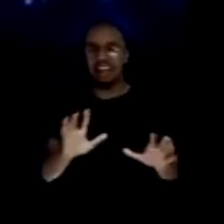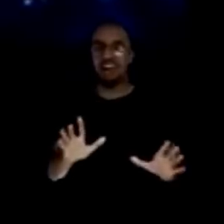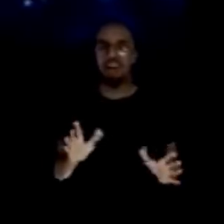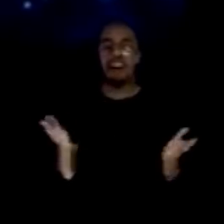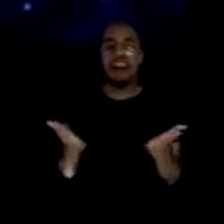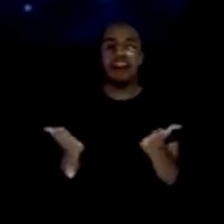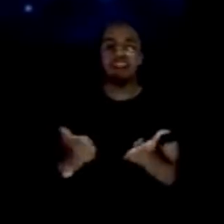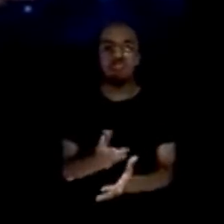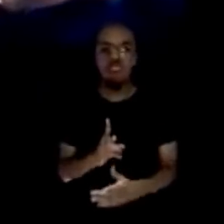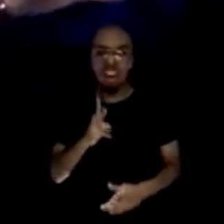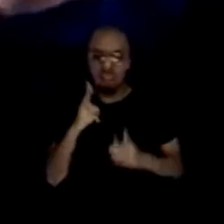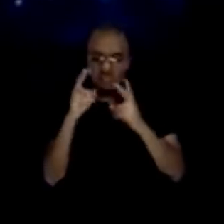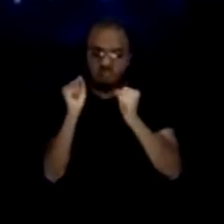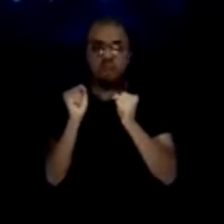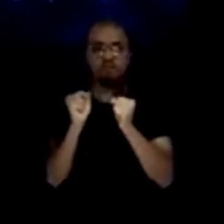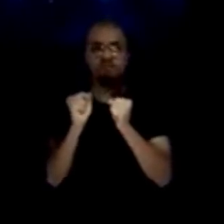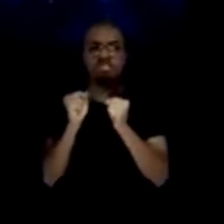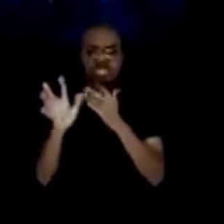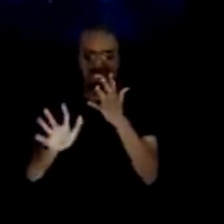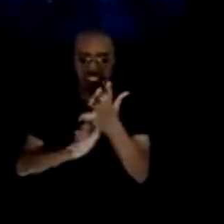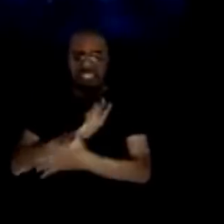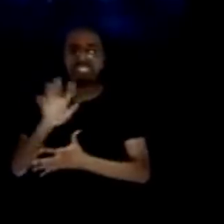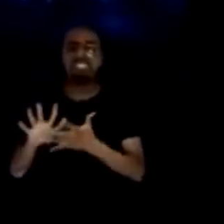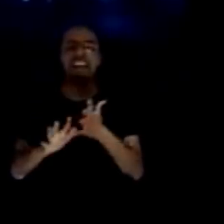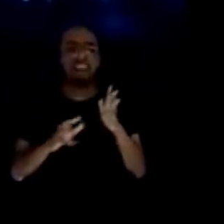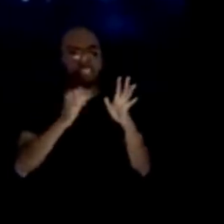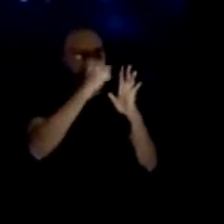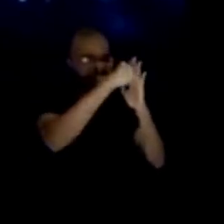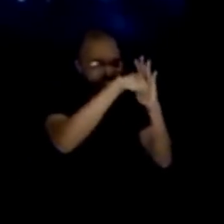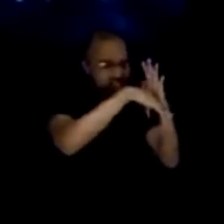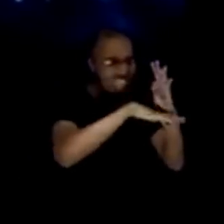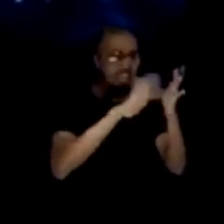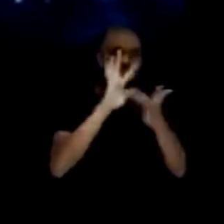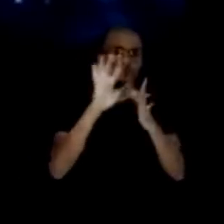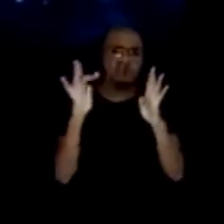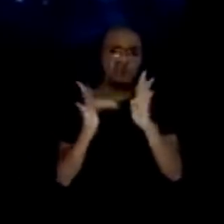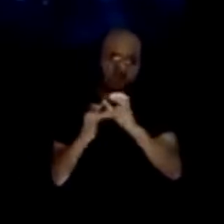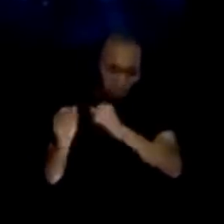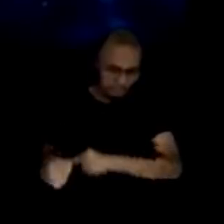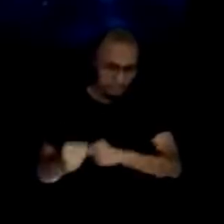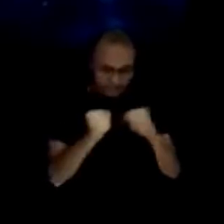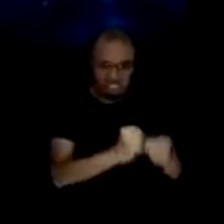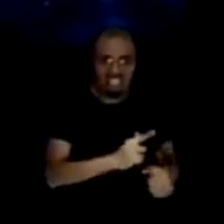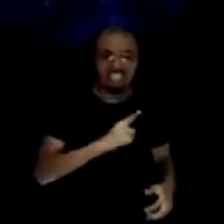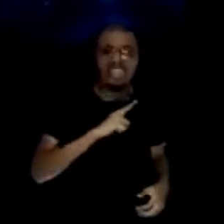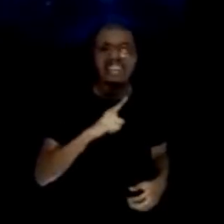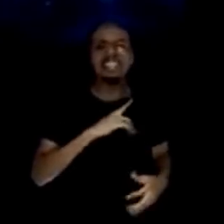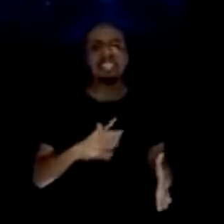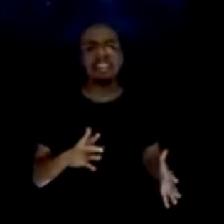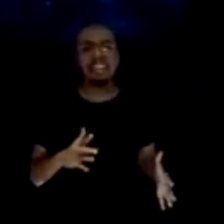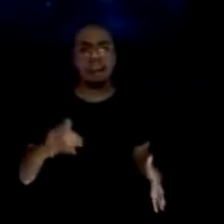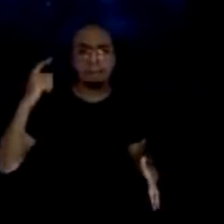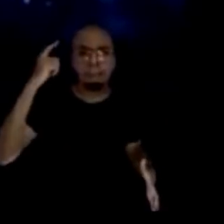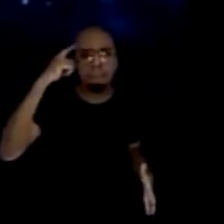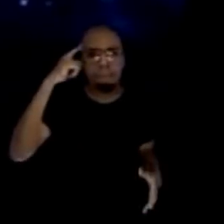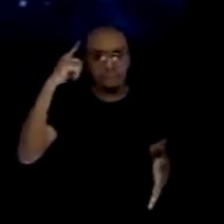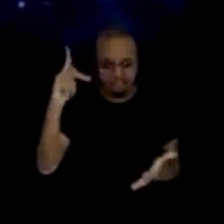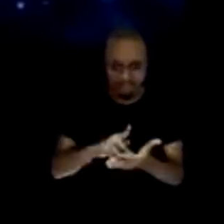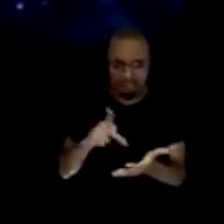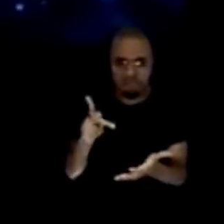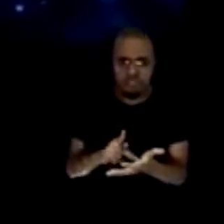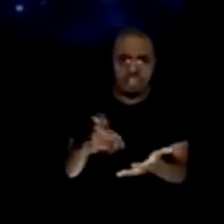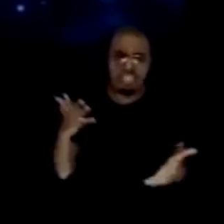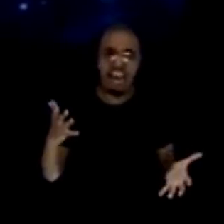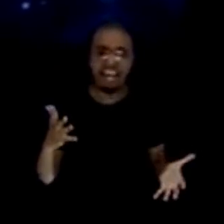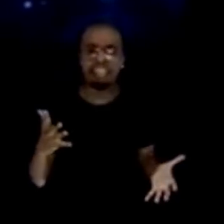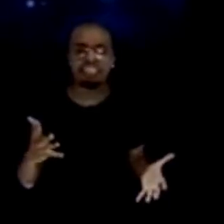ter boca aberta para dizer comigo: o sangue de Jesus tem poder. Vai dizendo: o sangue de Jesus tem poder. Mas fala com autoridade: o sangue de Jesus tem poder. Como